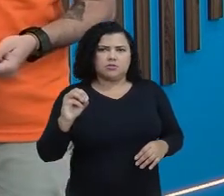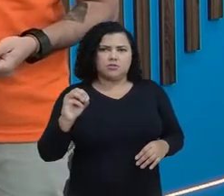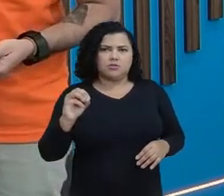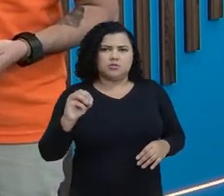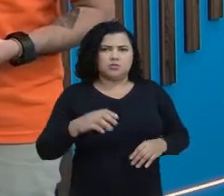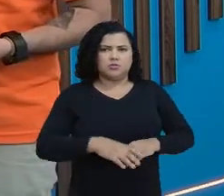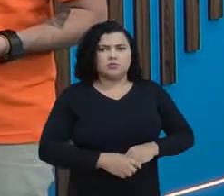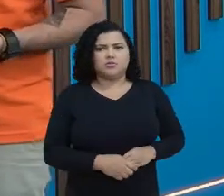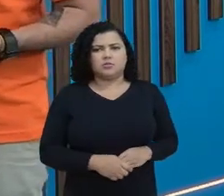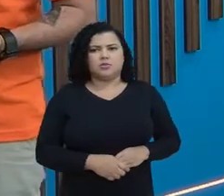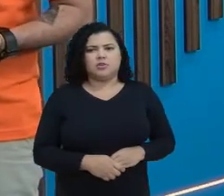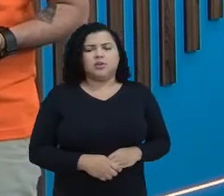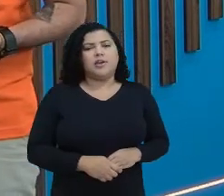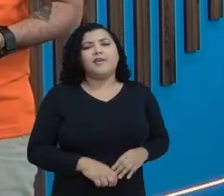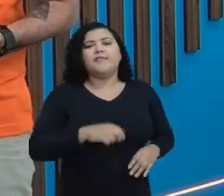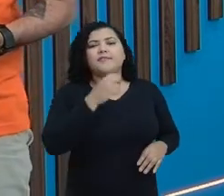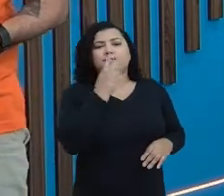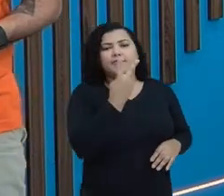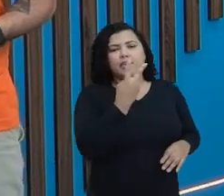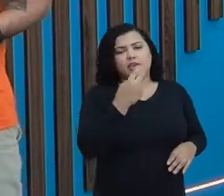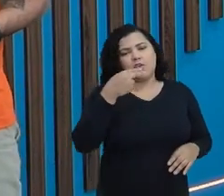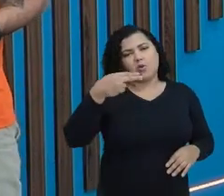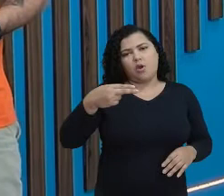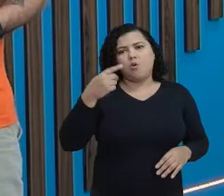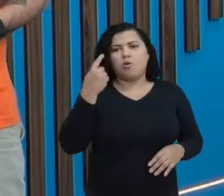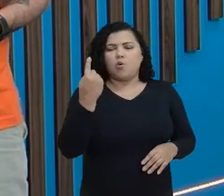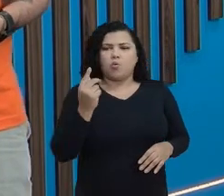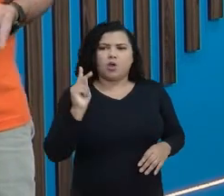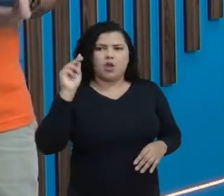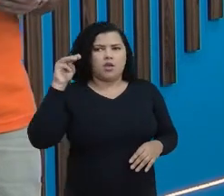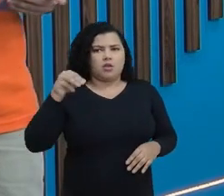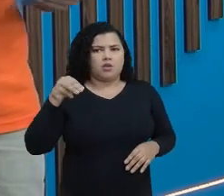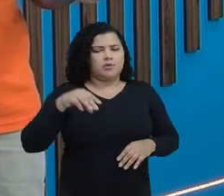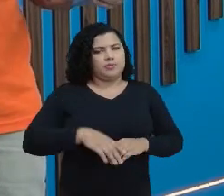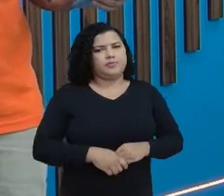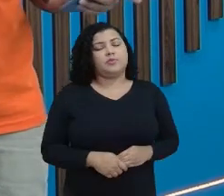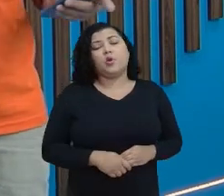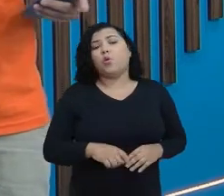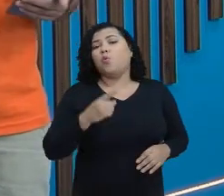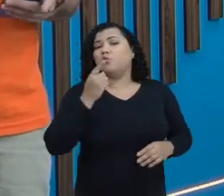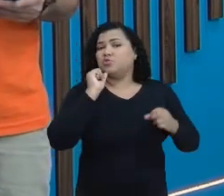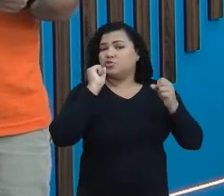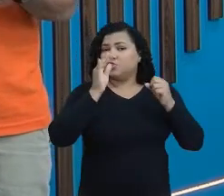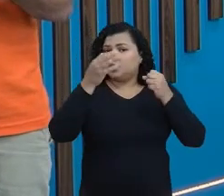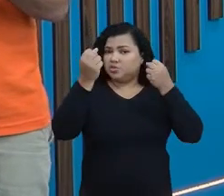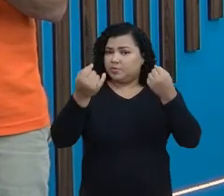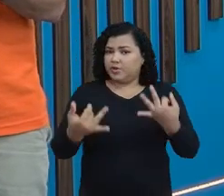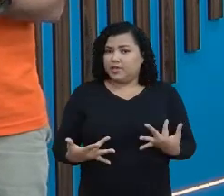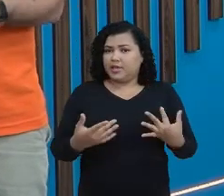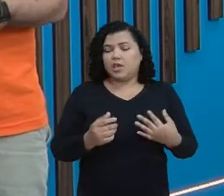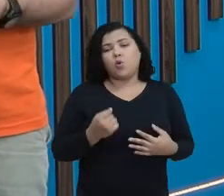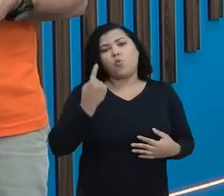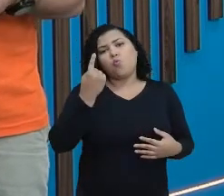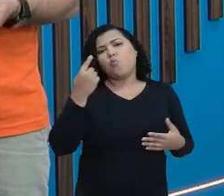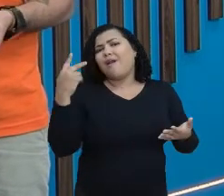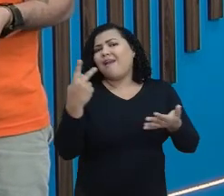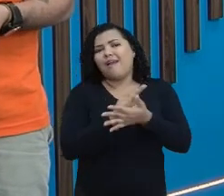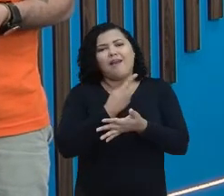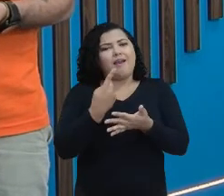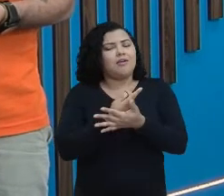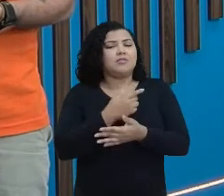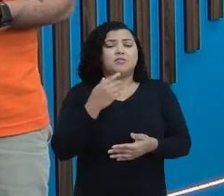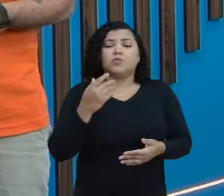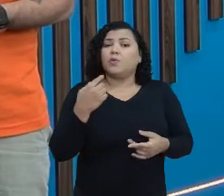valor descoberto vai ser igual a 1. 1, como eu disse anteriormente, vai ser um valor errado, é